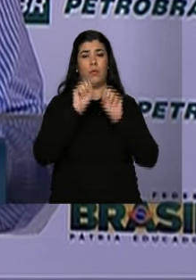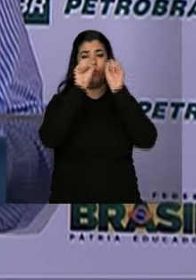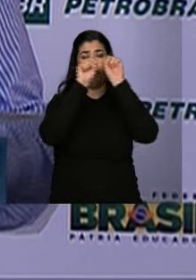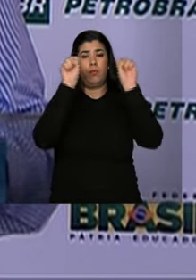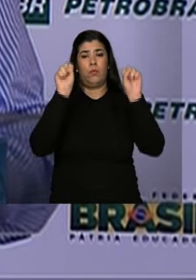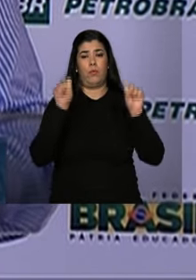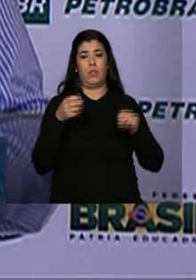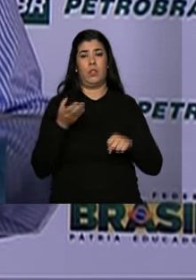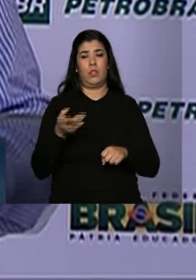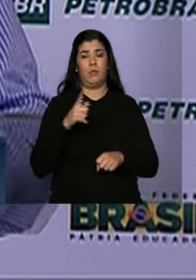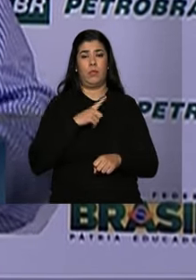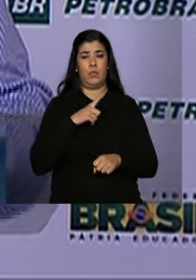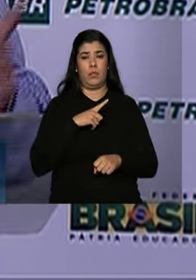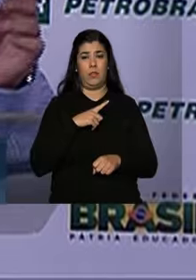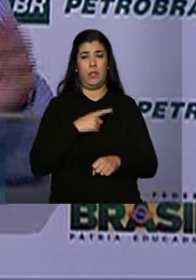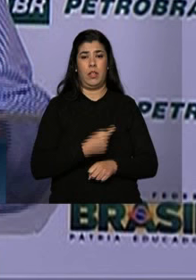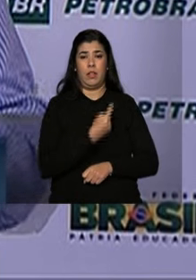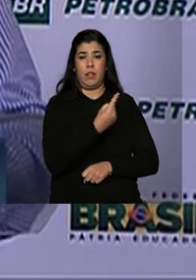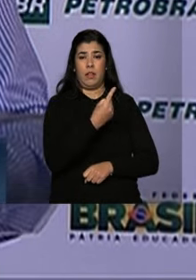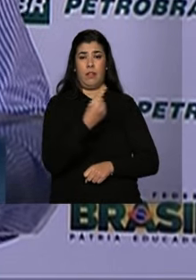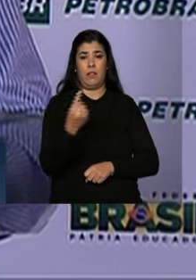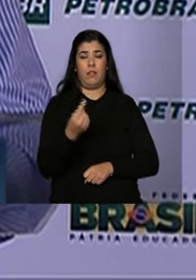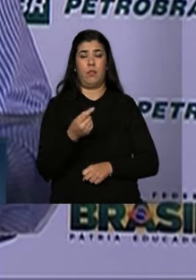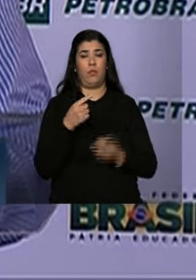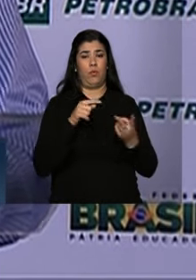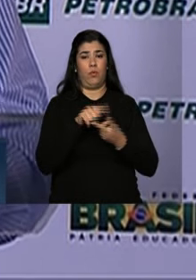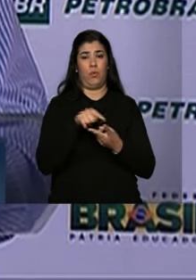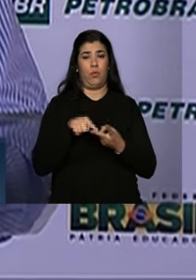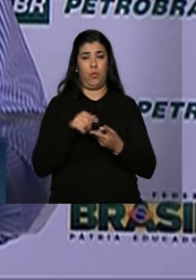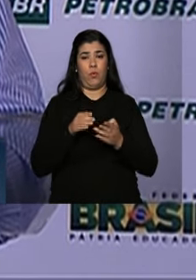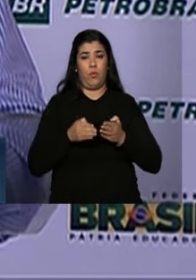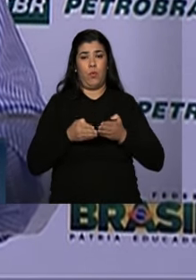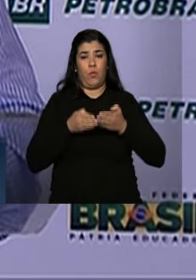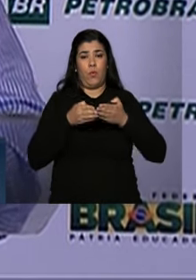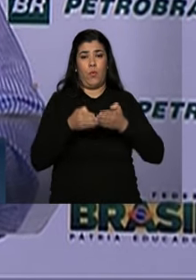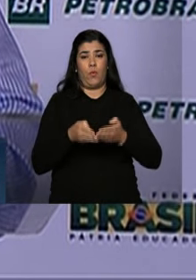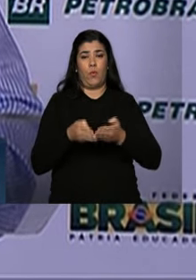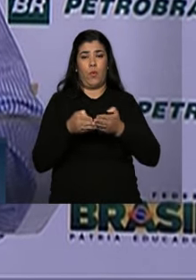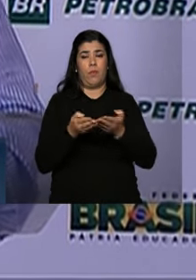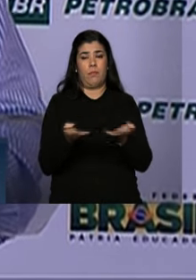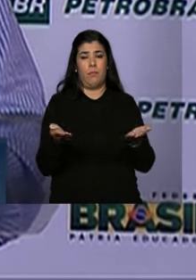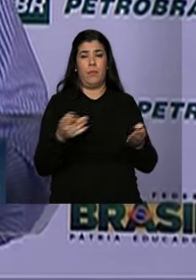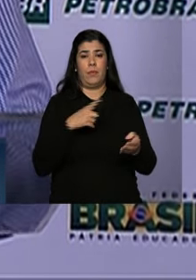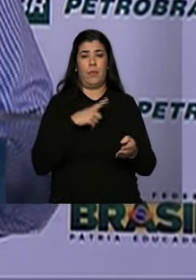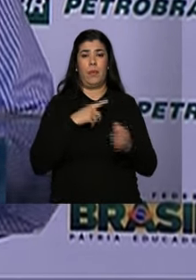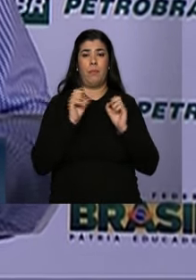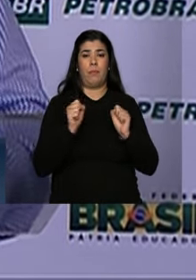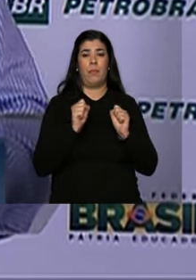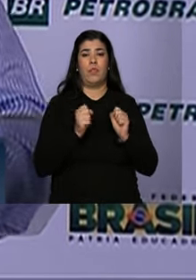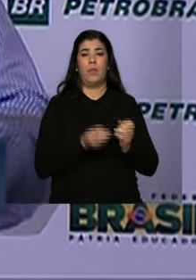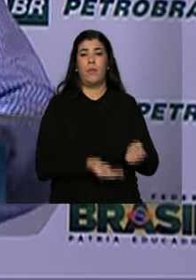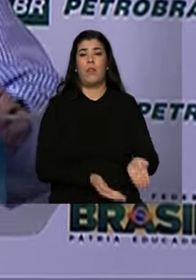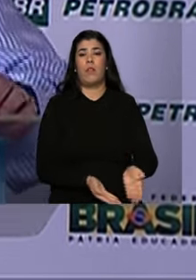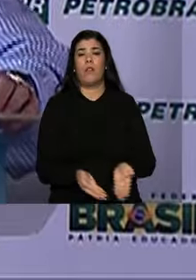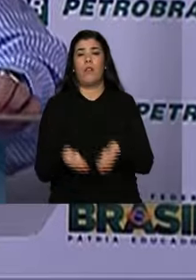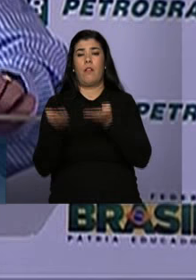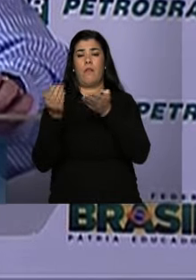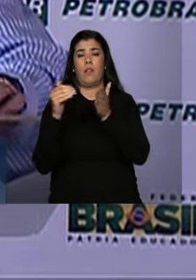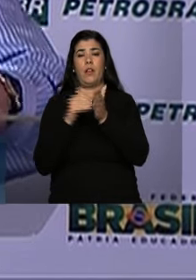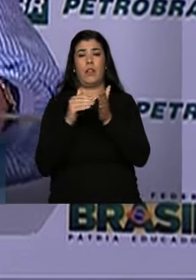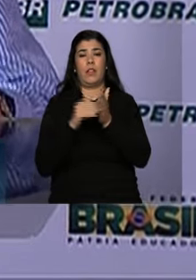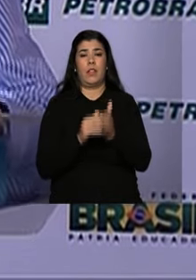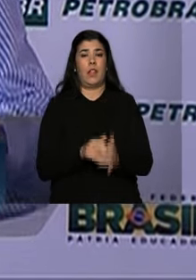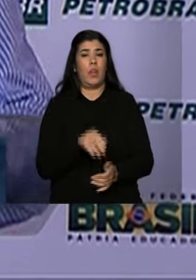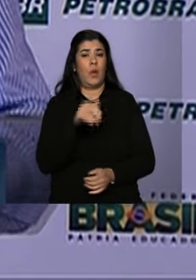Petrobras. Com cada um desses dois navios aqui presente, nós poderemos transportar até 1 milhão de barris